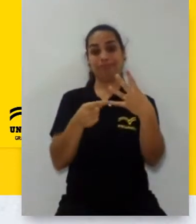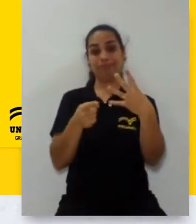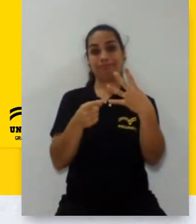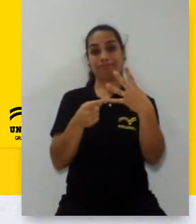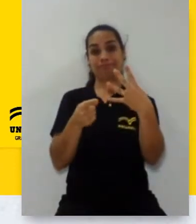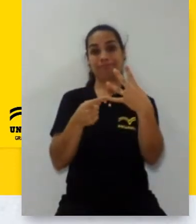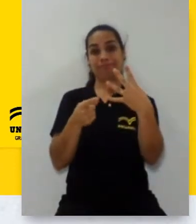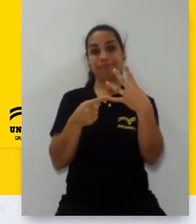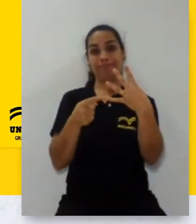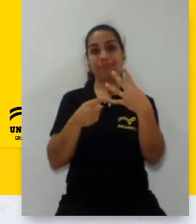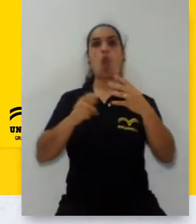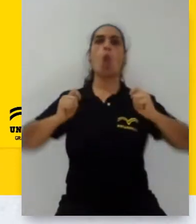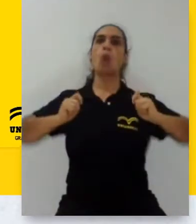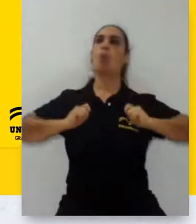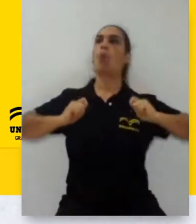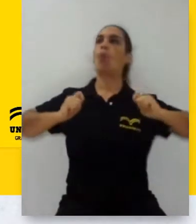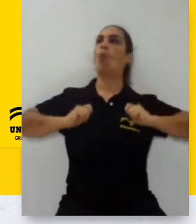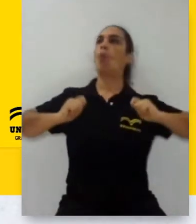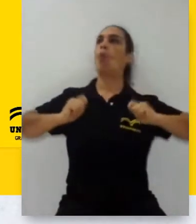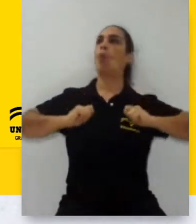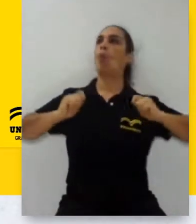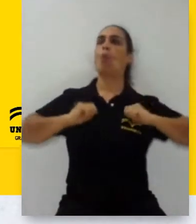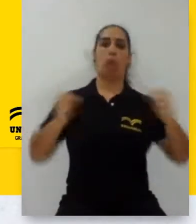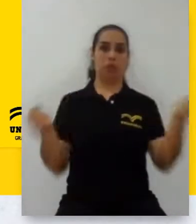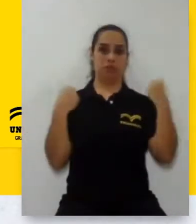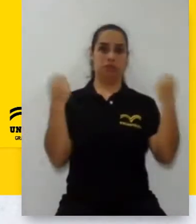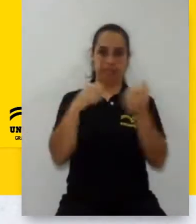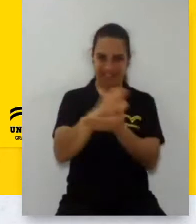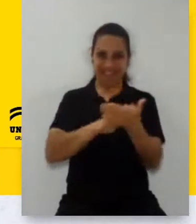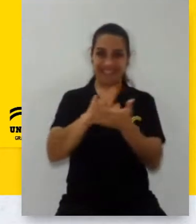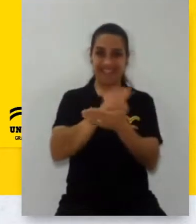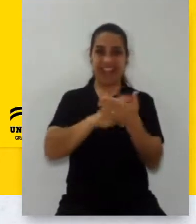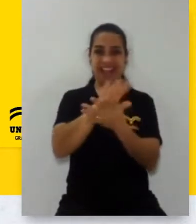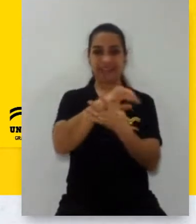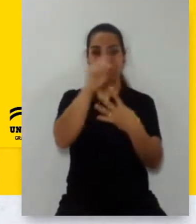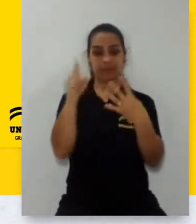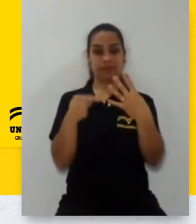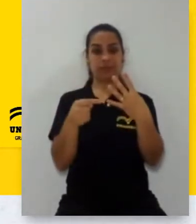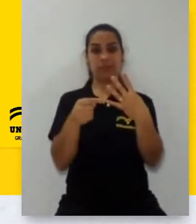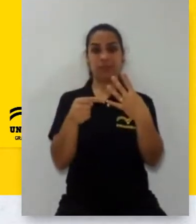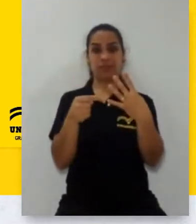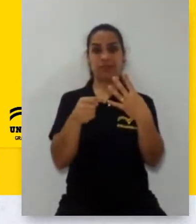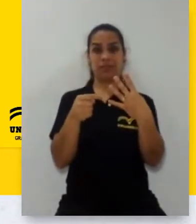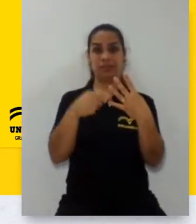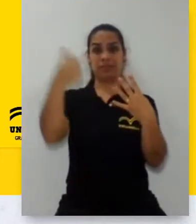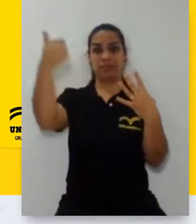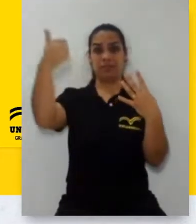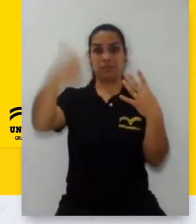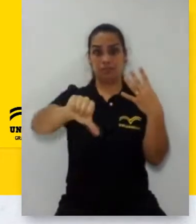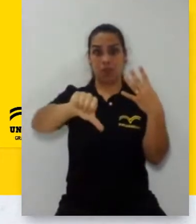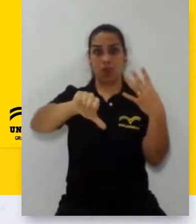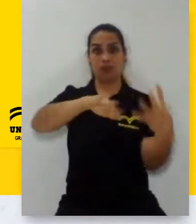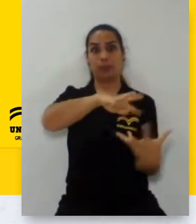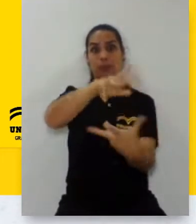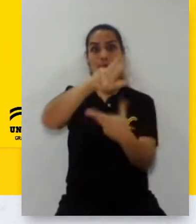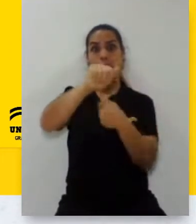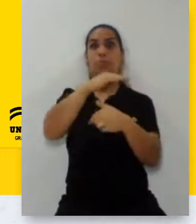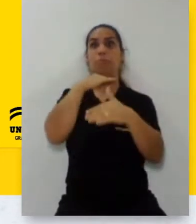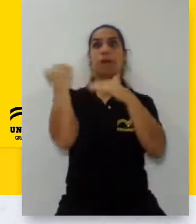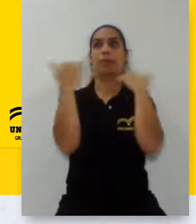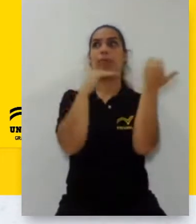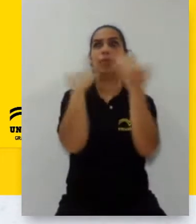leva a mais causas de morte no mundo. Então, acompanhe a estatística comigo. Nós temos um gráfico aqui são diferentes cores